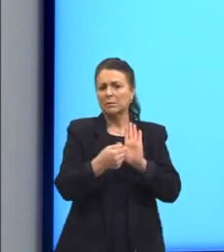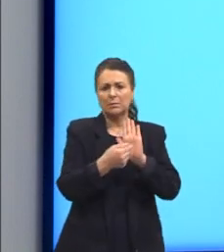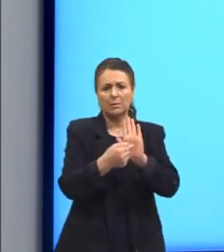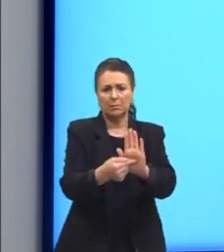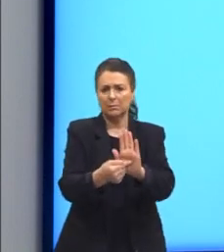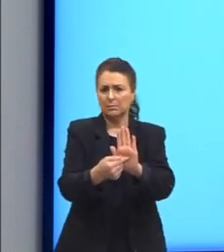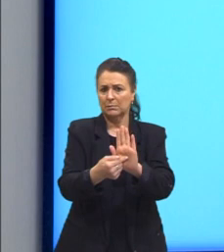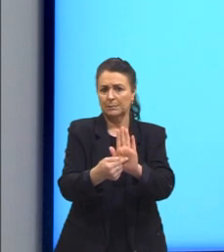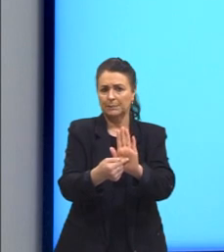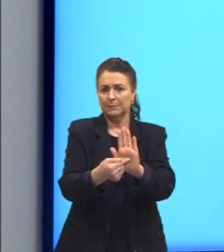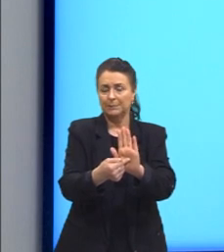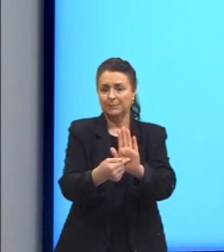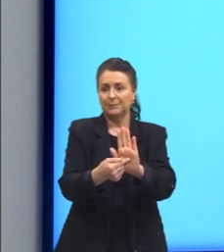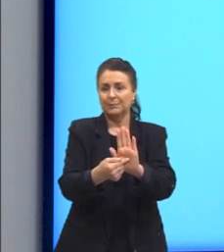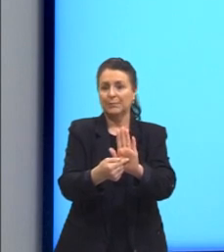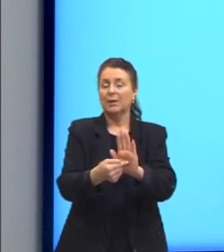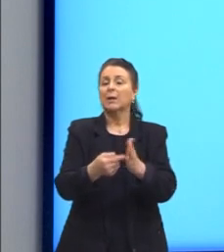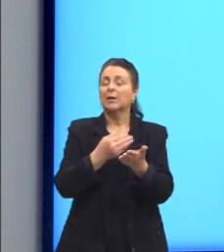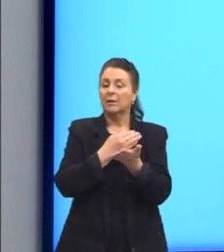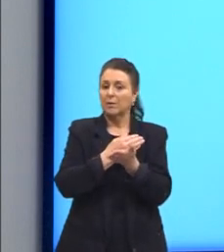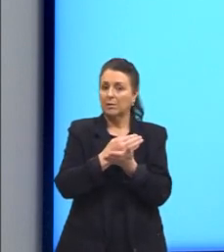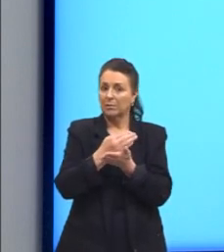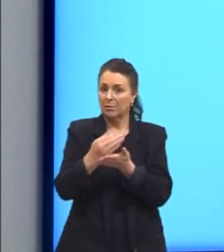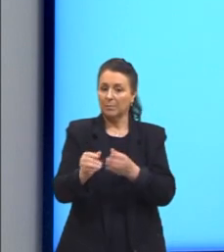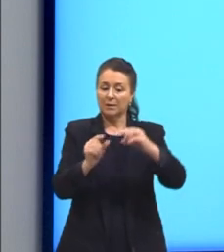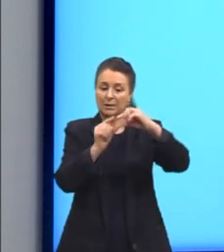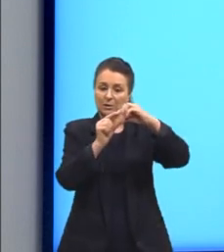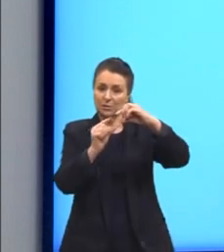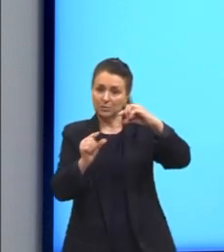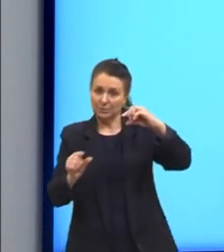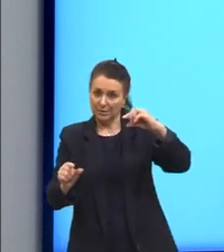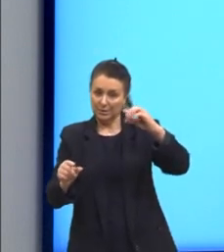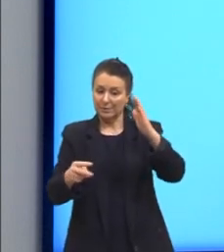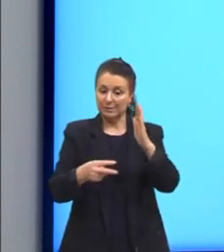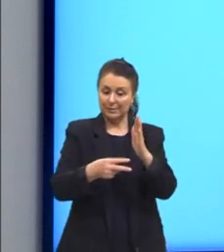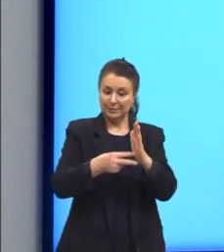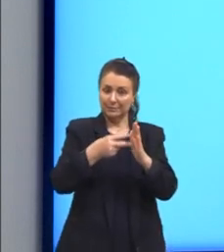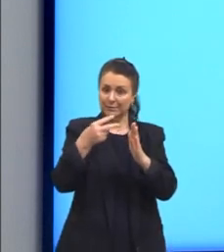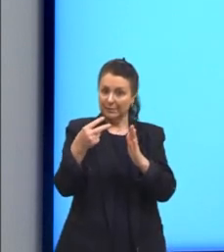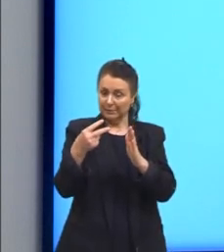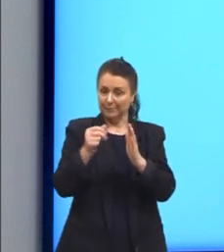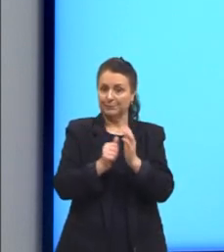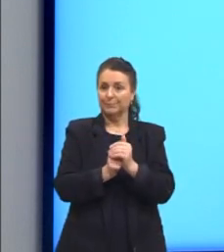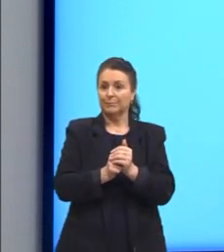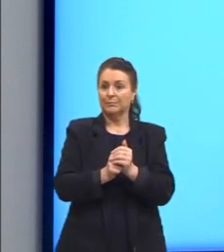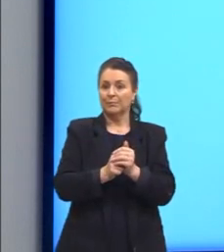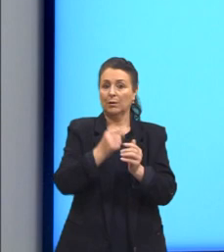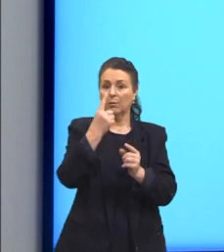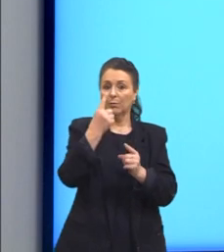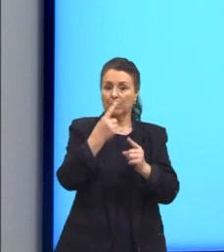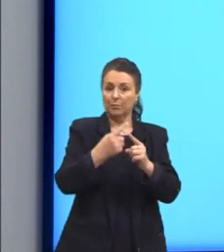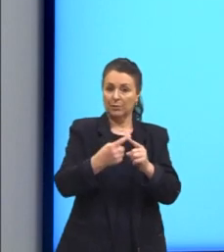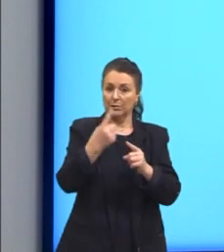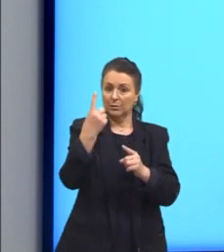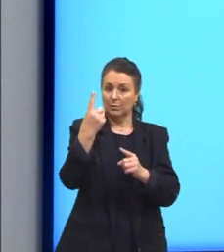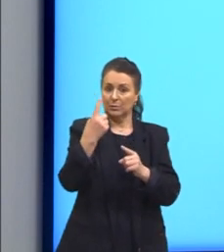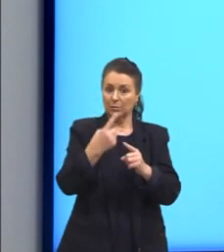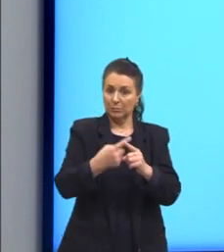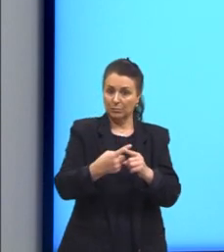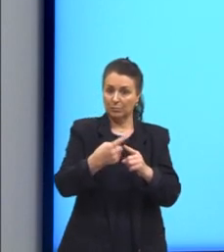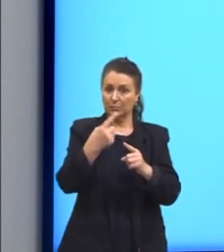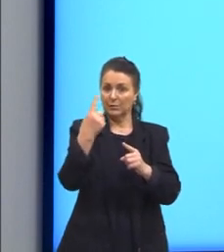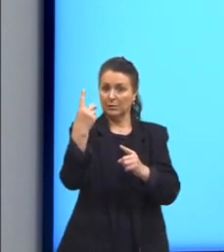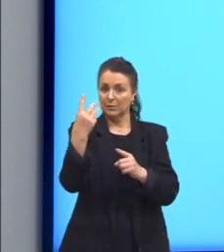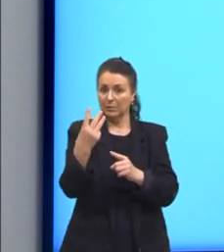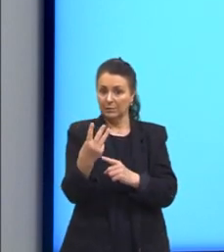né E aí nós partimos para diagonais secundárias então teríamos um vezes um vezes